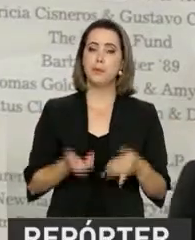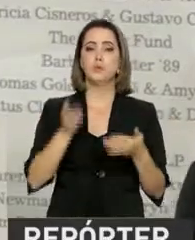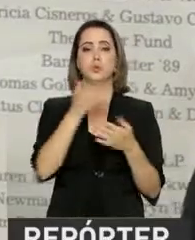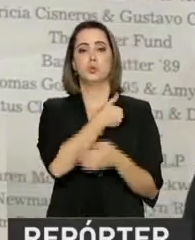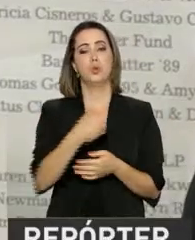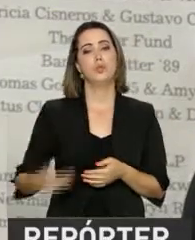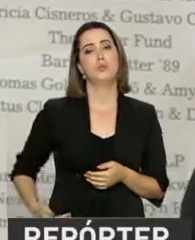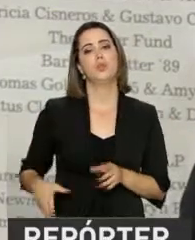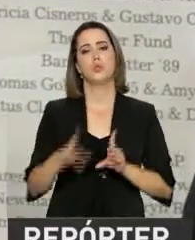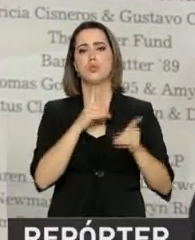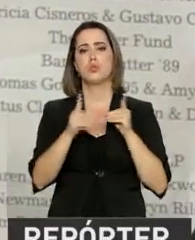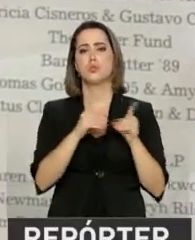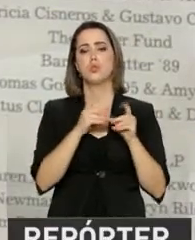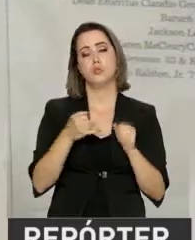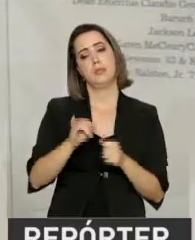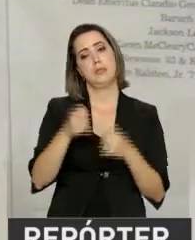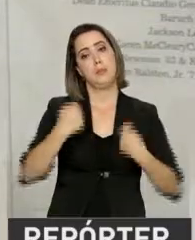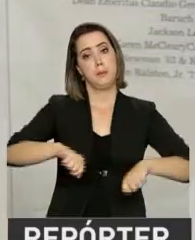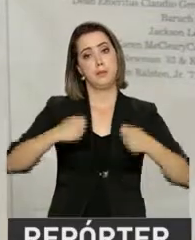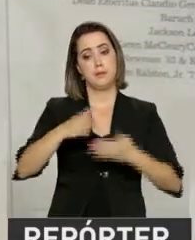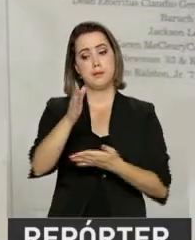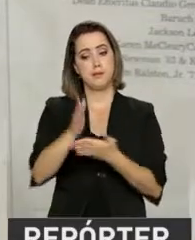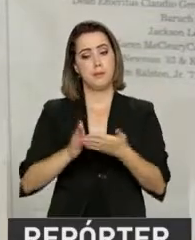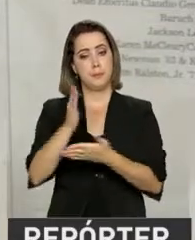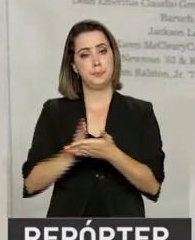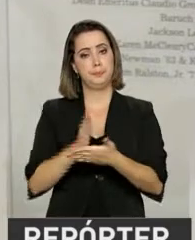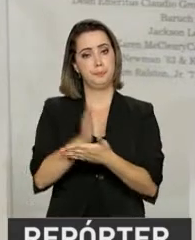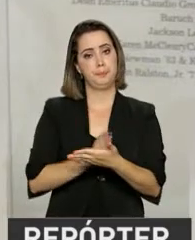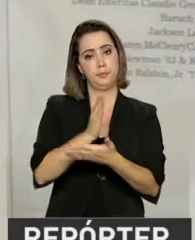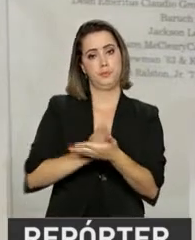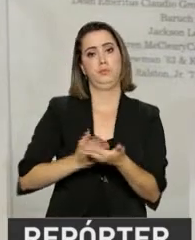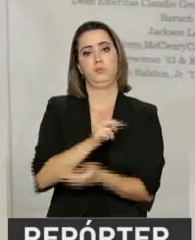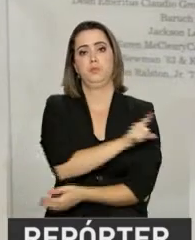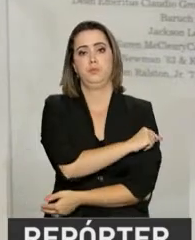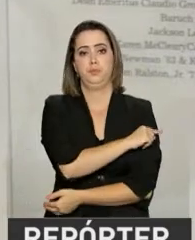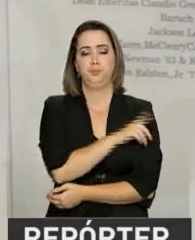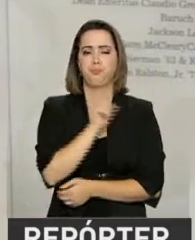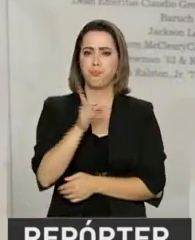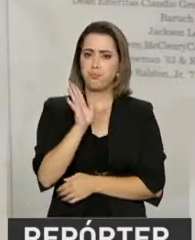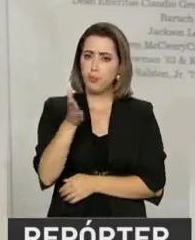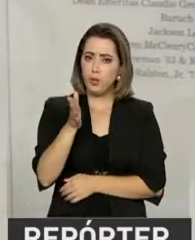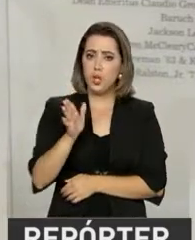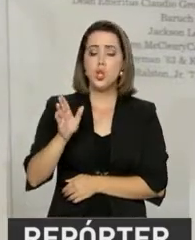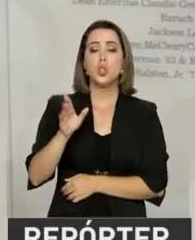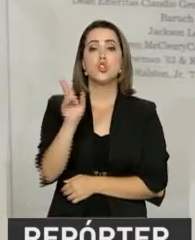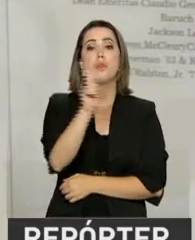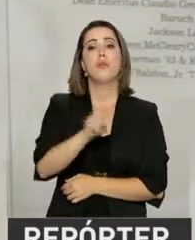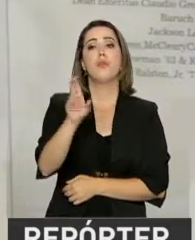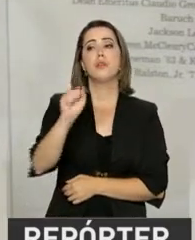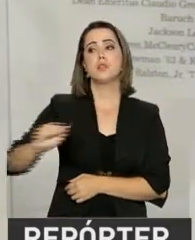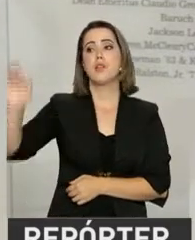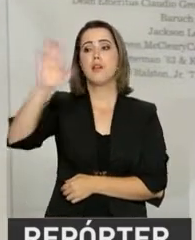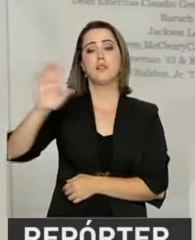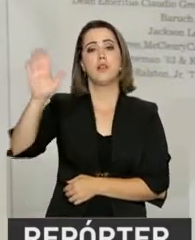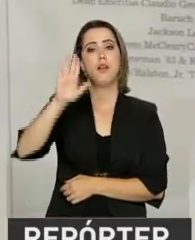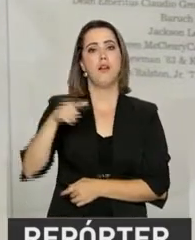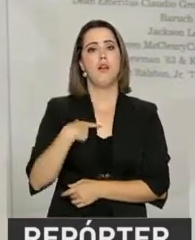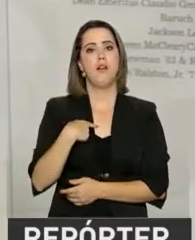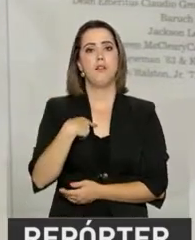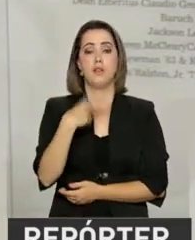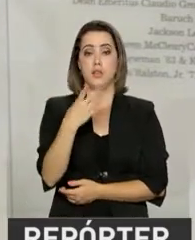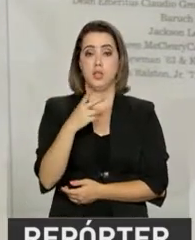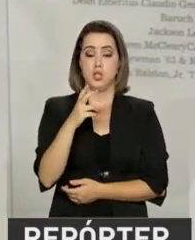governo volte a discutir o fracionamento. A possibilidade que foi utilizada na África de fracionar a vacina em 5 doses.